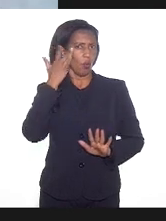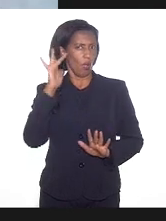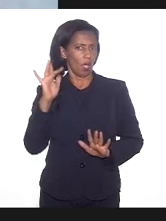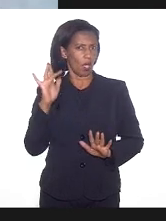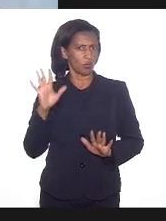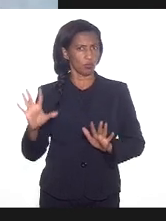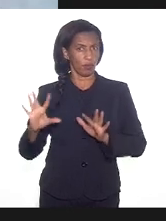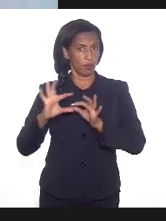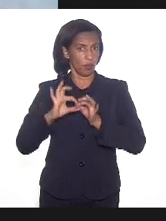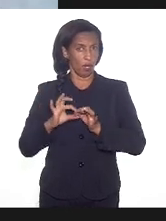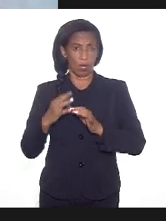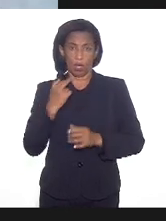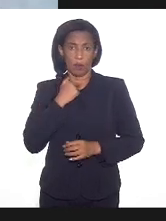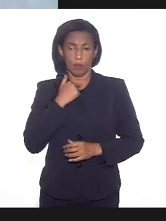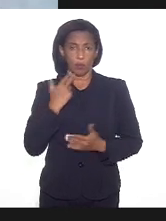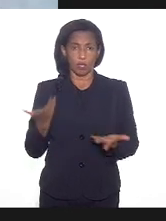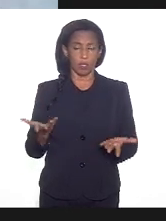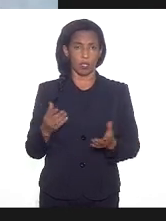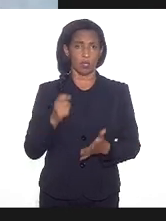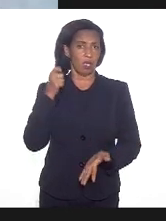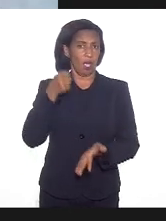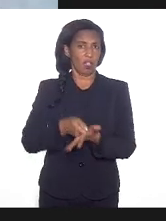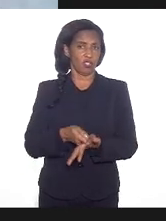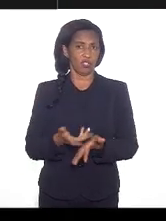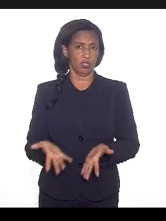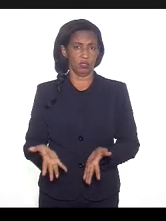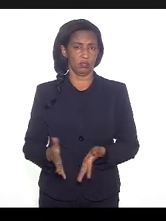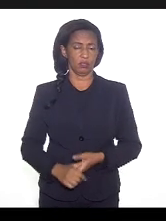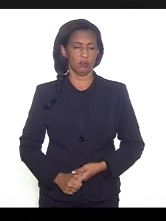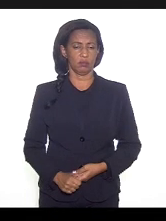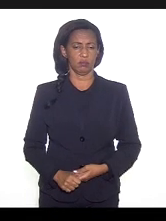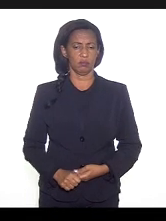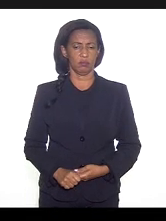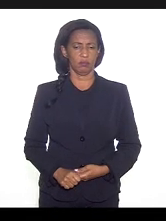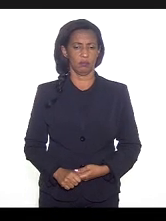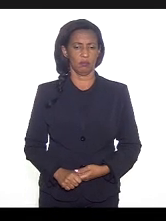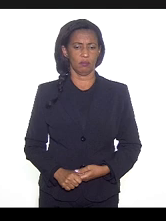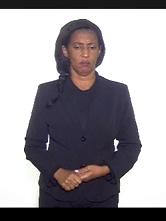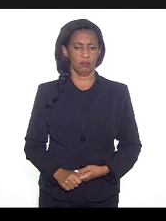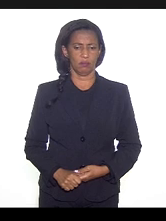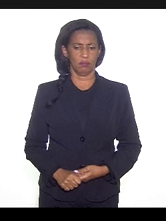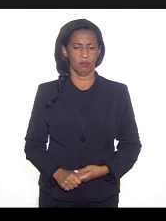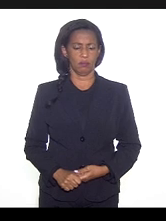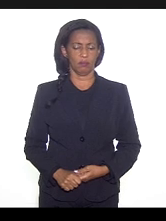são vinculadas nem poderiam ser dadas em garantia. Ou será que poderia?